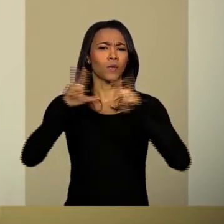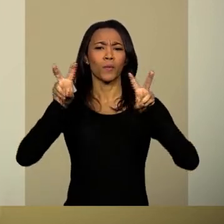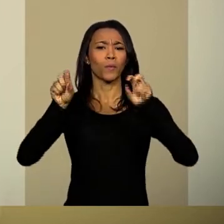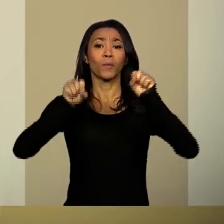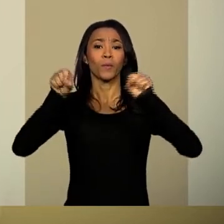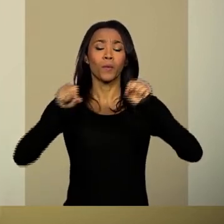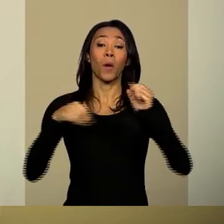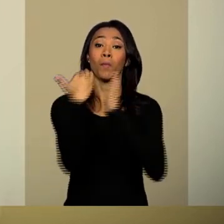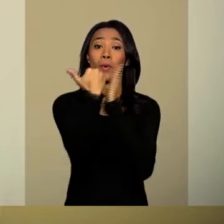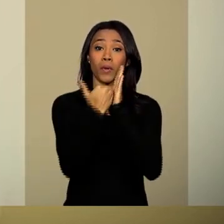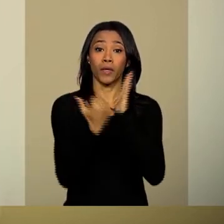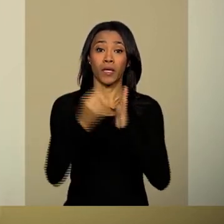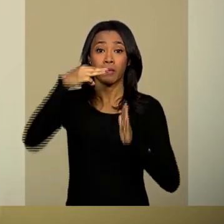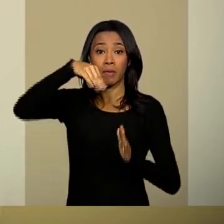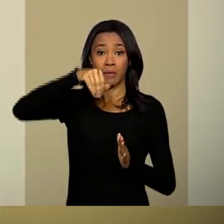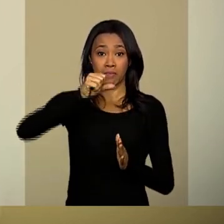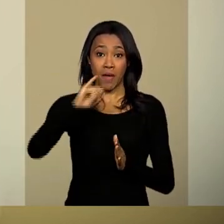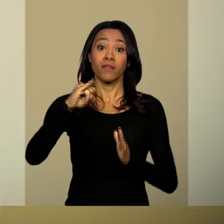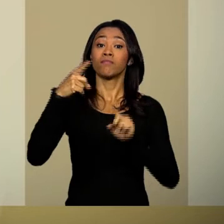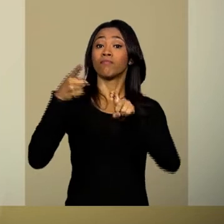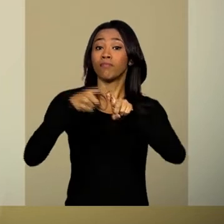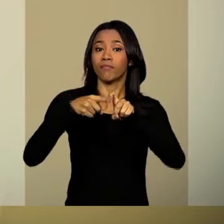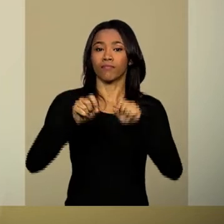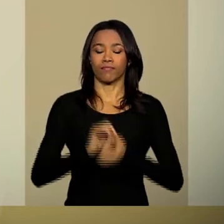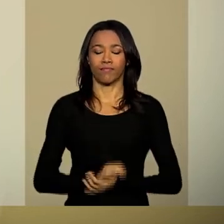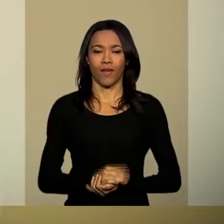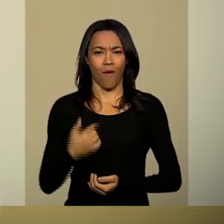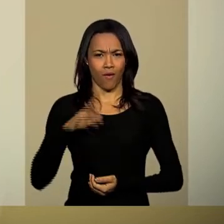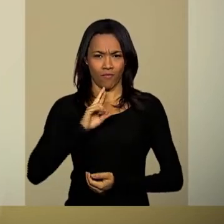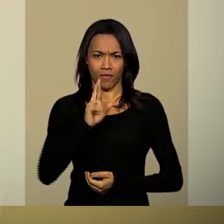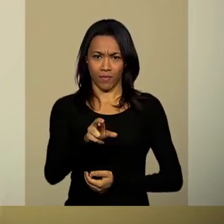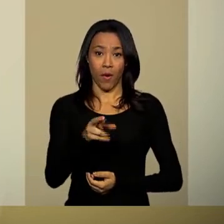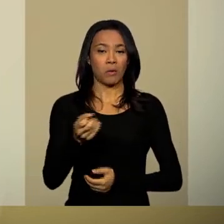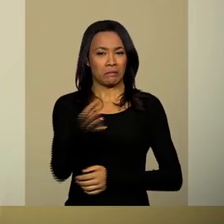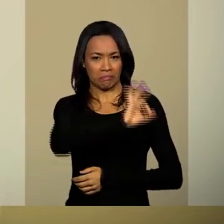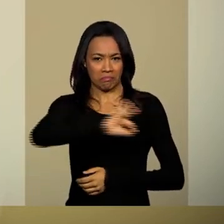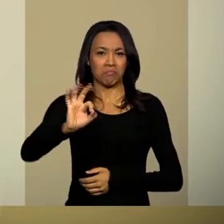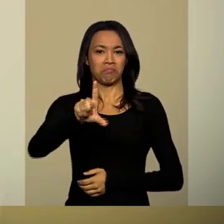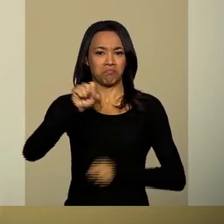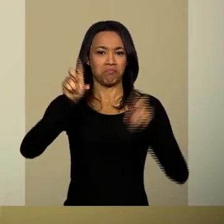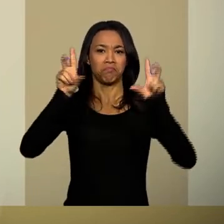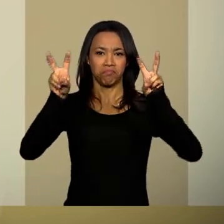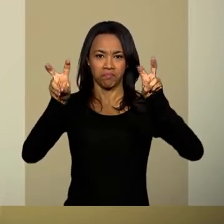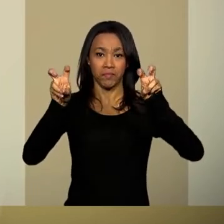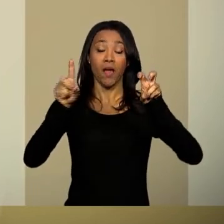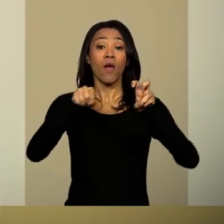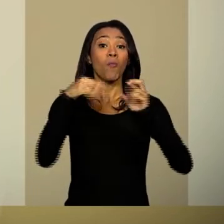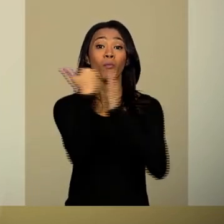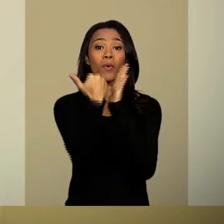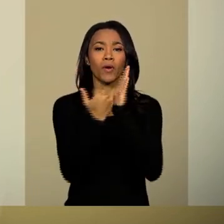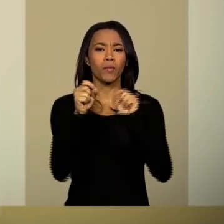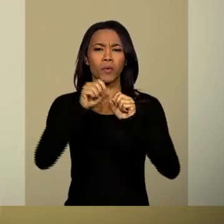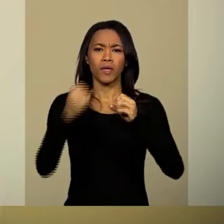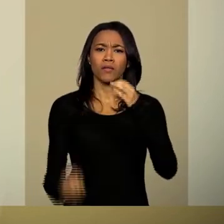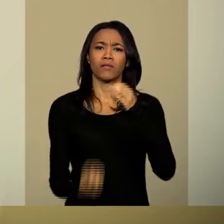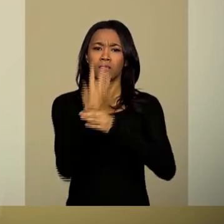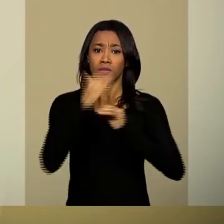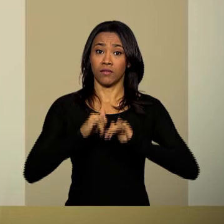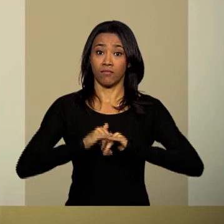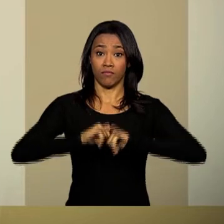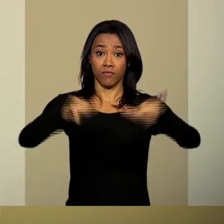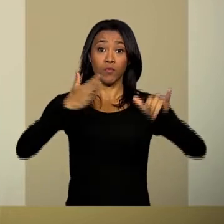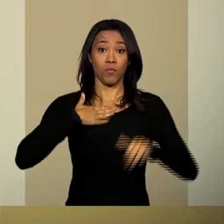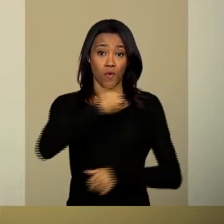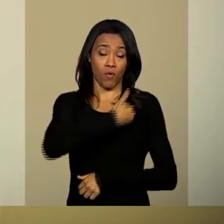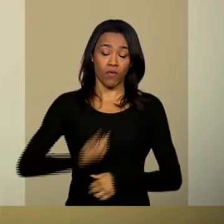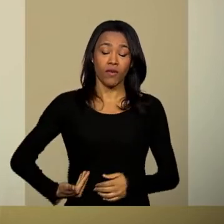senhora sobre o programa Mais Médicos olha Luciano excelente escolha o mais médicos um prr lançado no meu governo